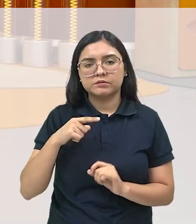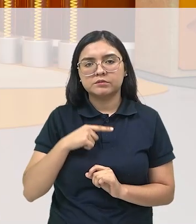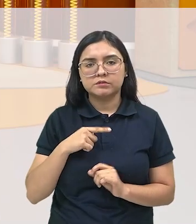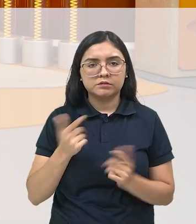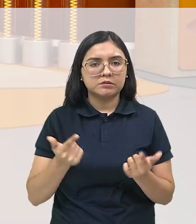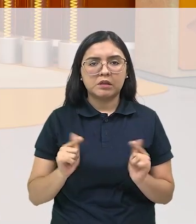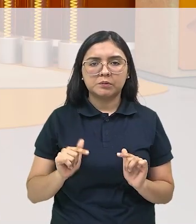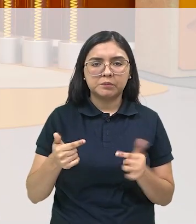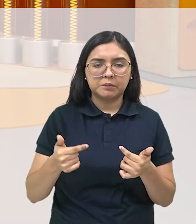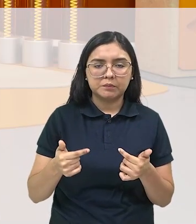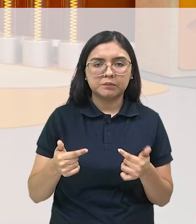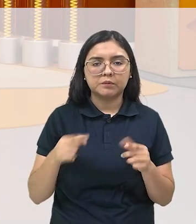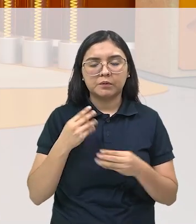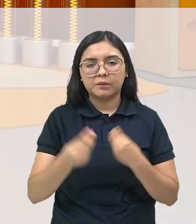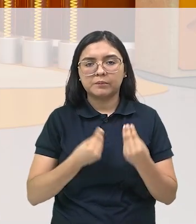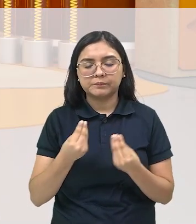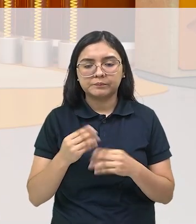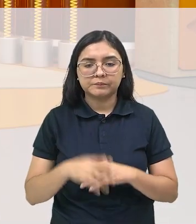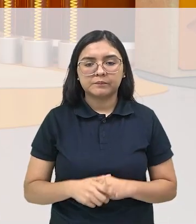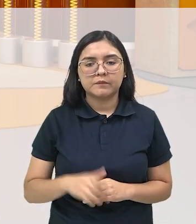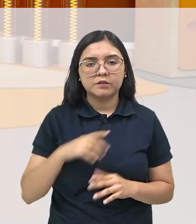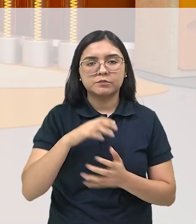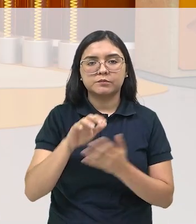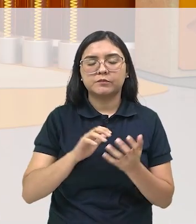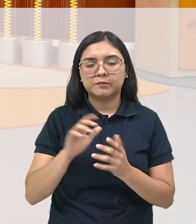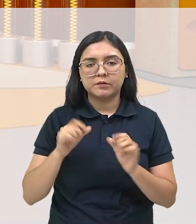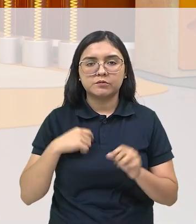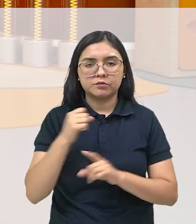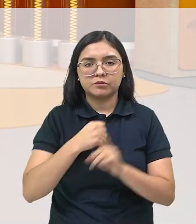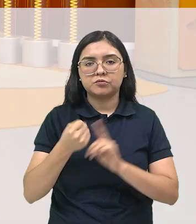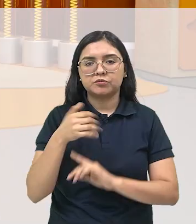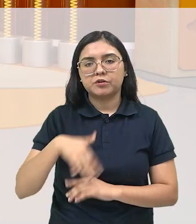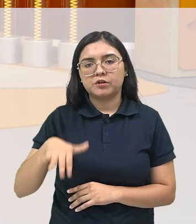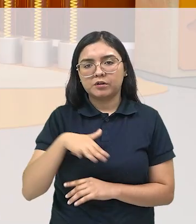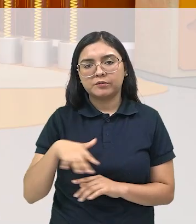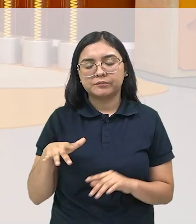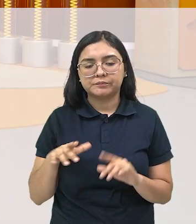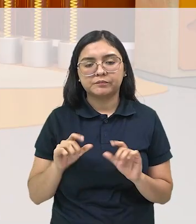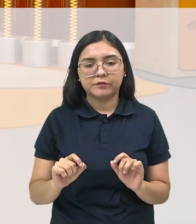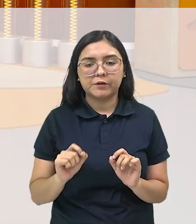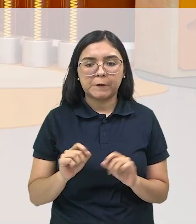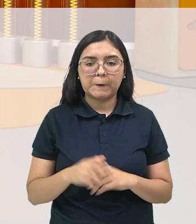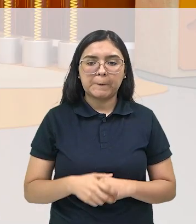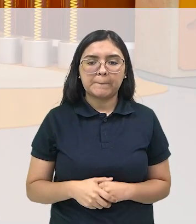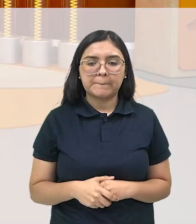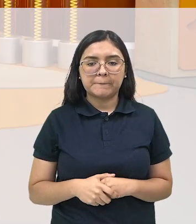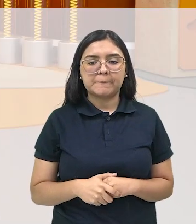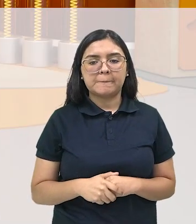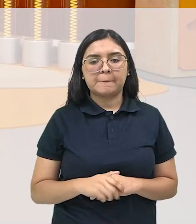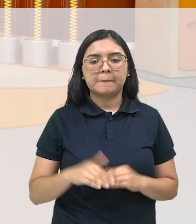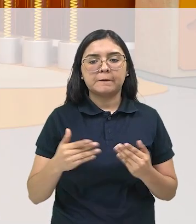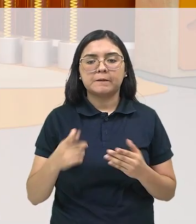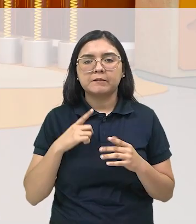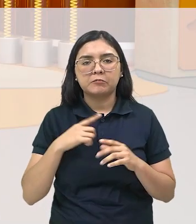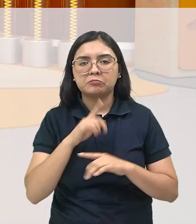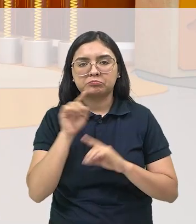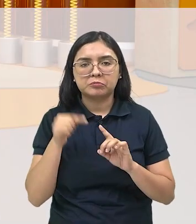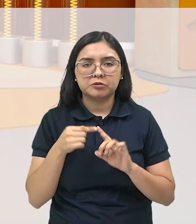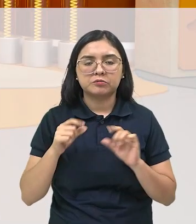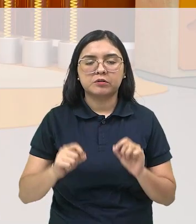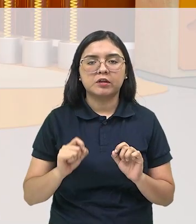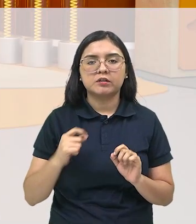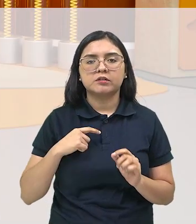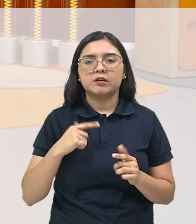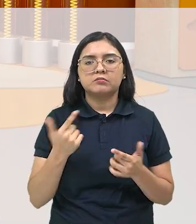que é, né, essa busca aí dos movimentos sociais de maneira geral? O que eles procuram